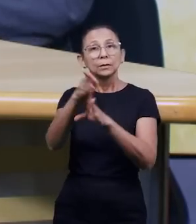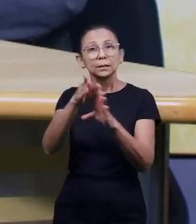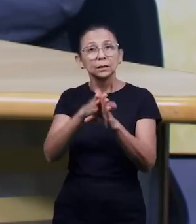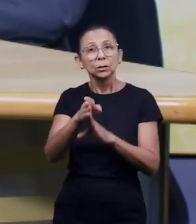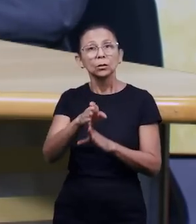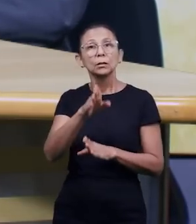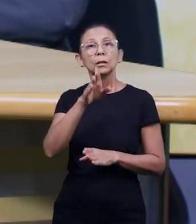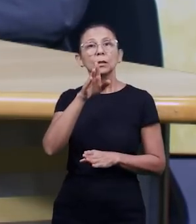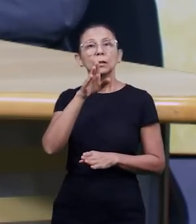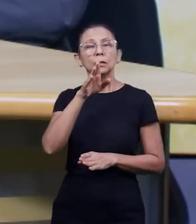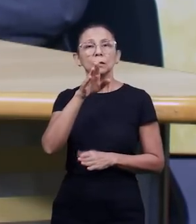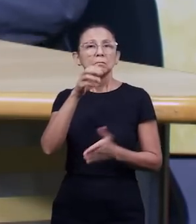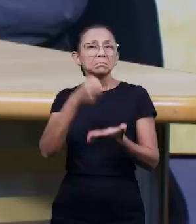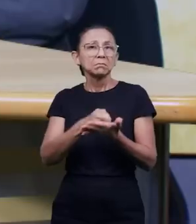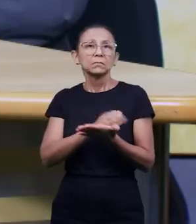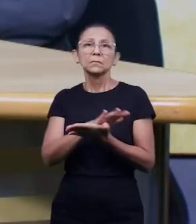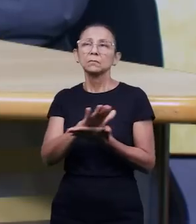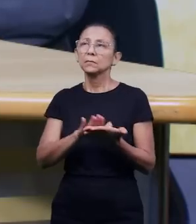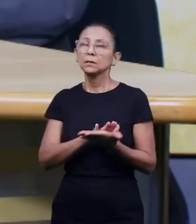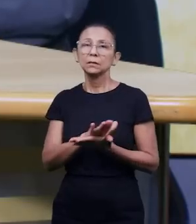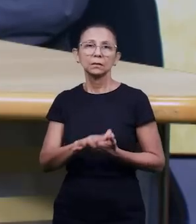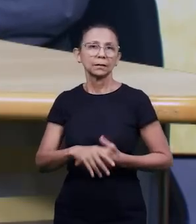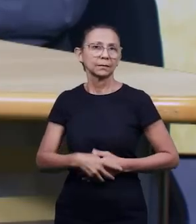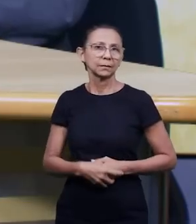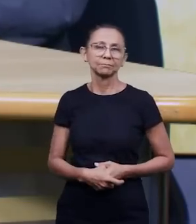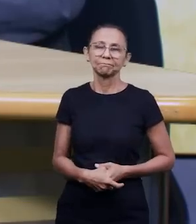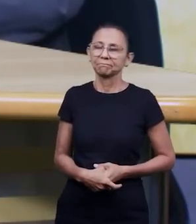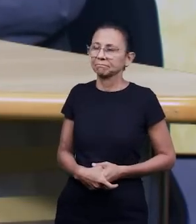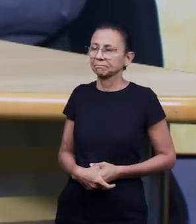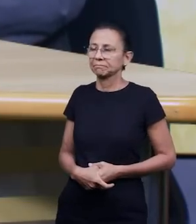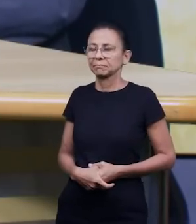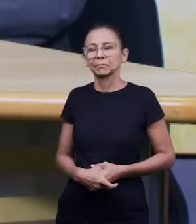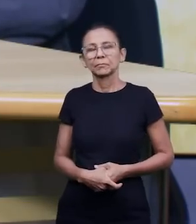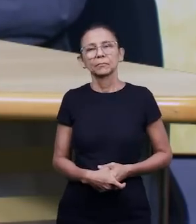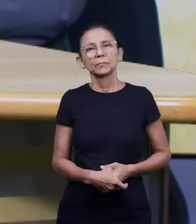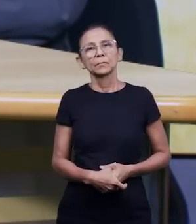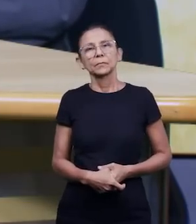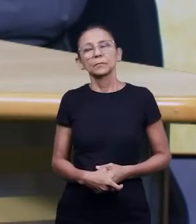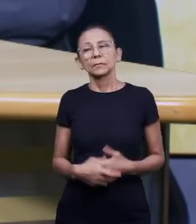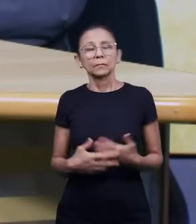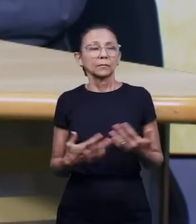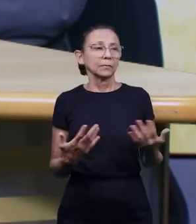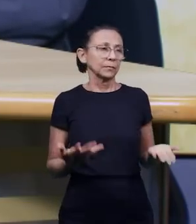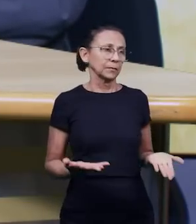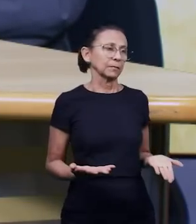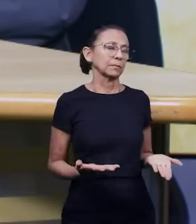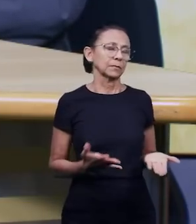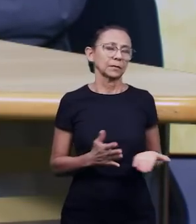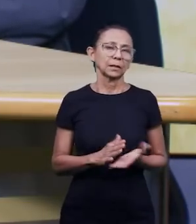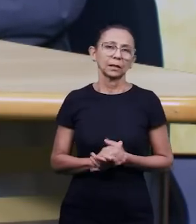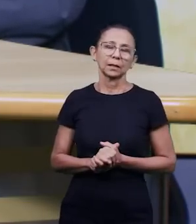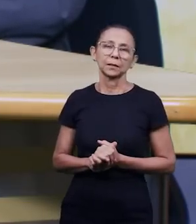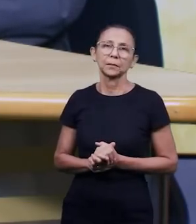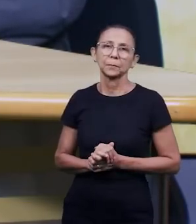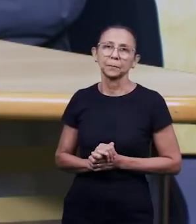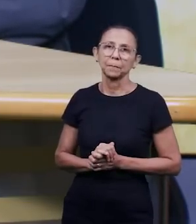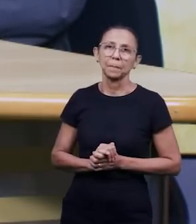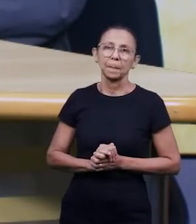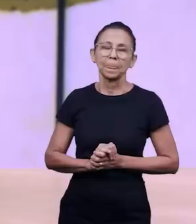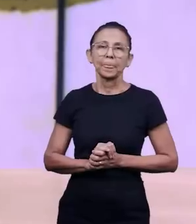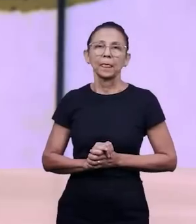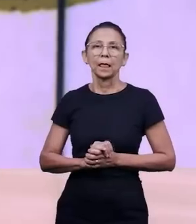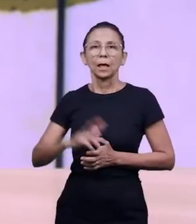no dízimo, que é o caso e tal. Não, mas o dízimo é uma das formas. É uma das formas. Mas você nem vê isso, que o pastor nem vê livro